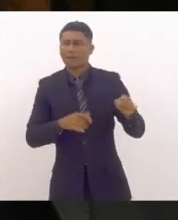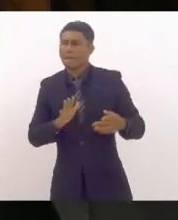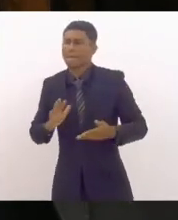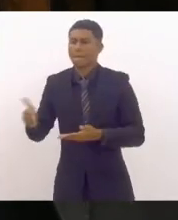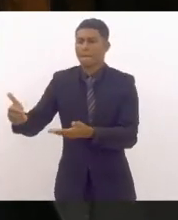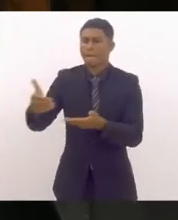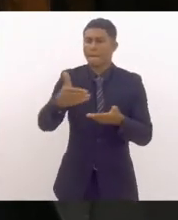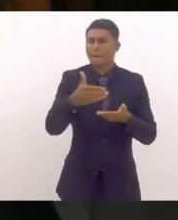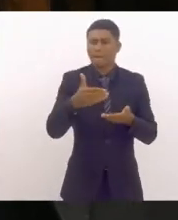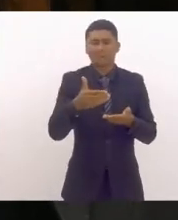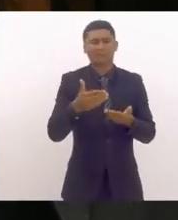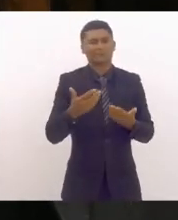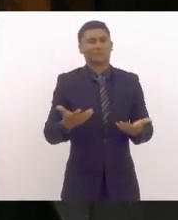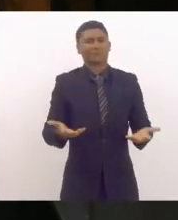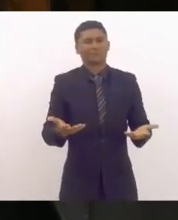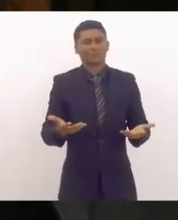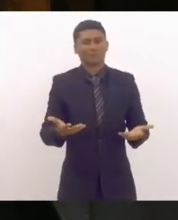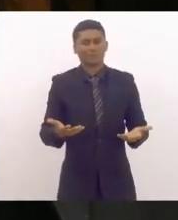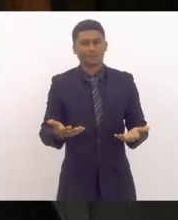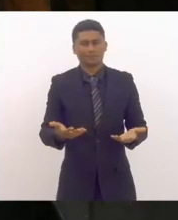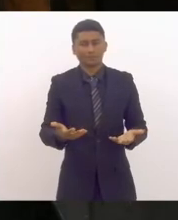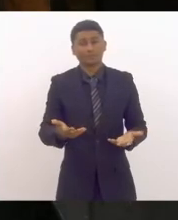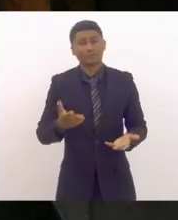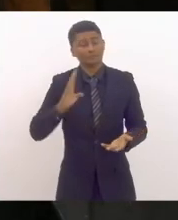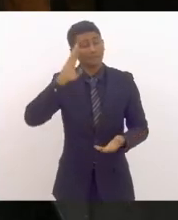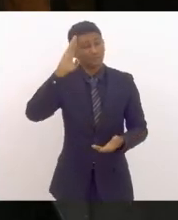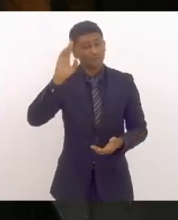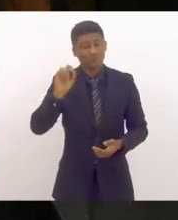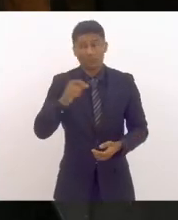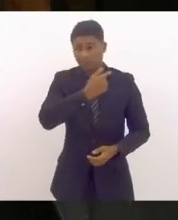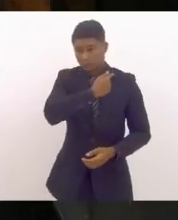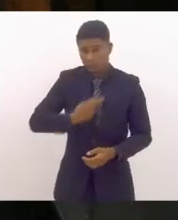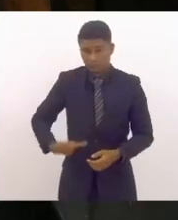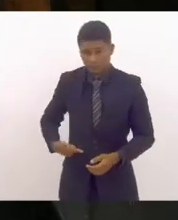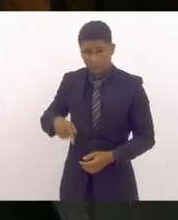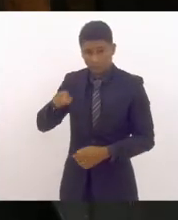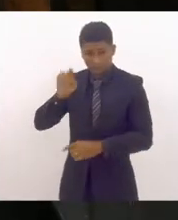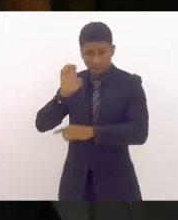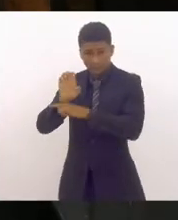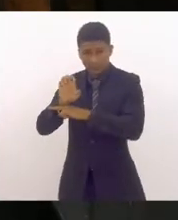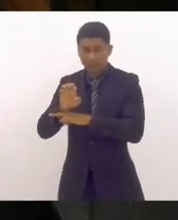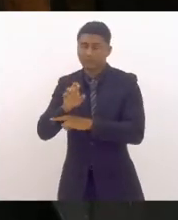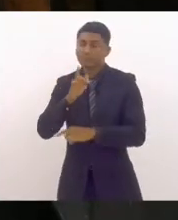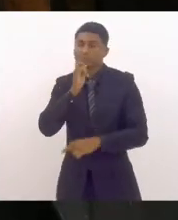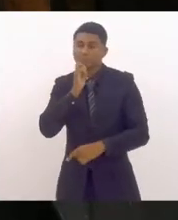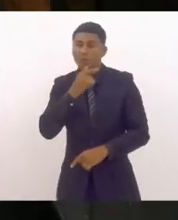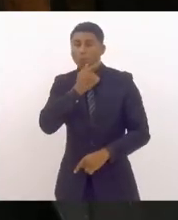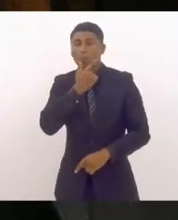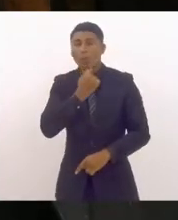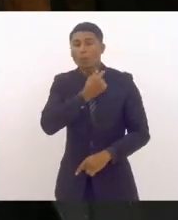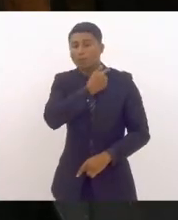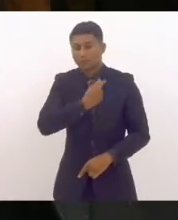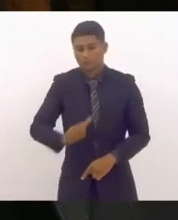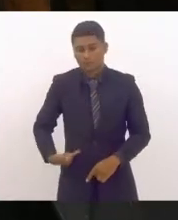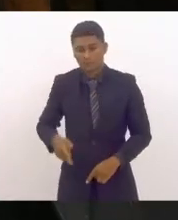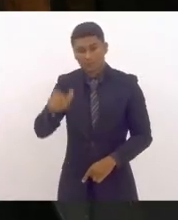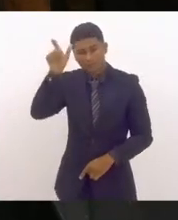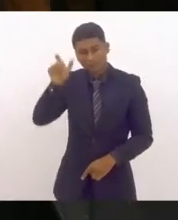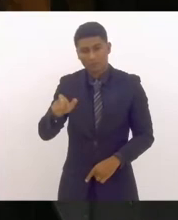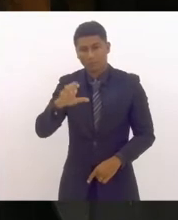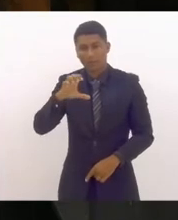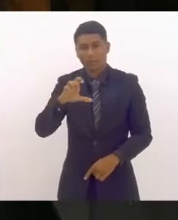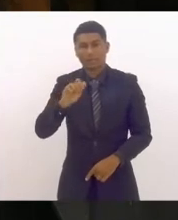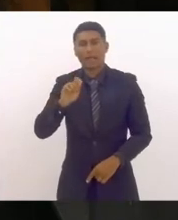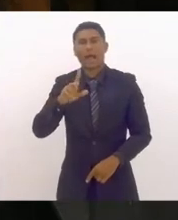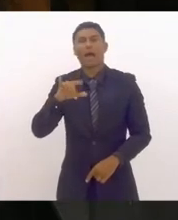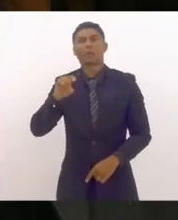arrecadadora arrecadadoras então mais ainda quando os governos estaduais como é o caso do governo para local de Castro então tem força não tem